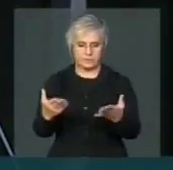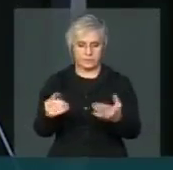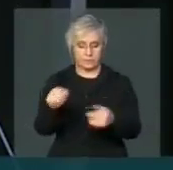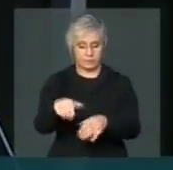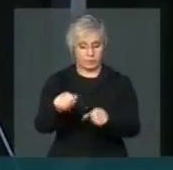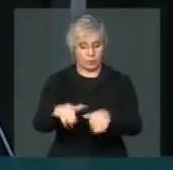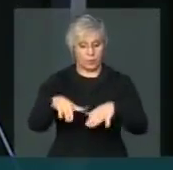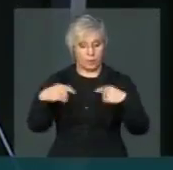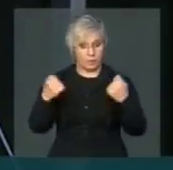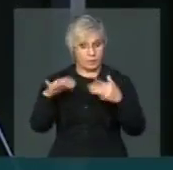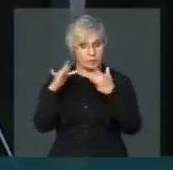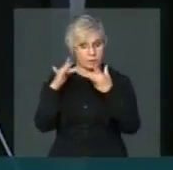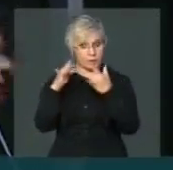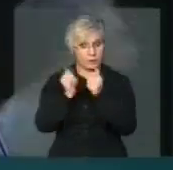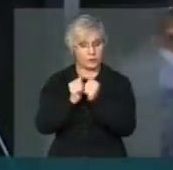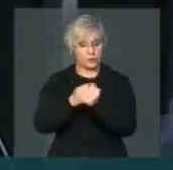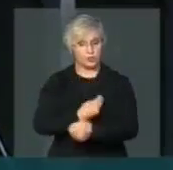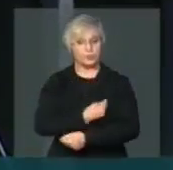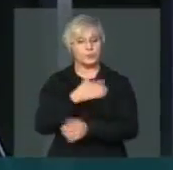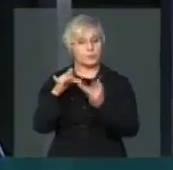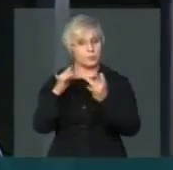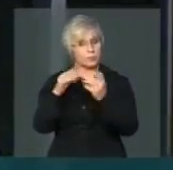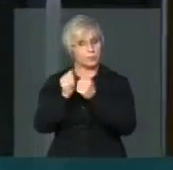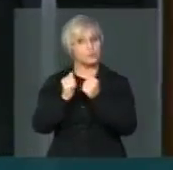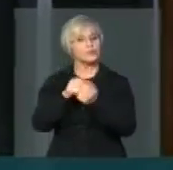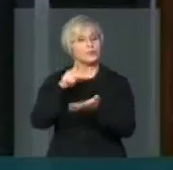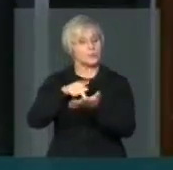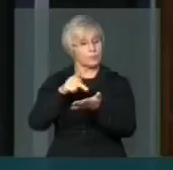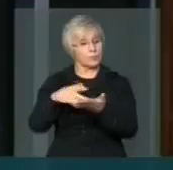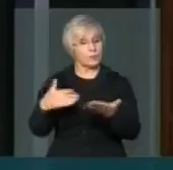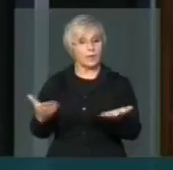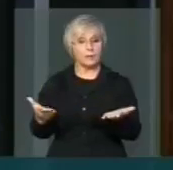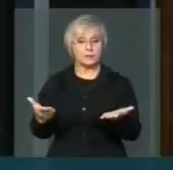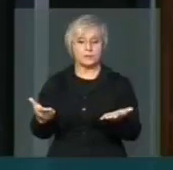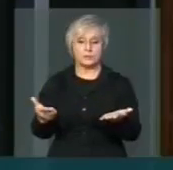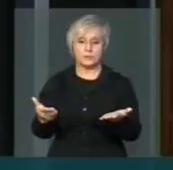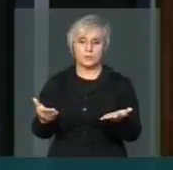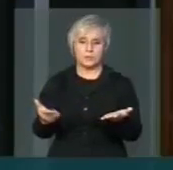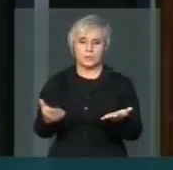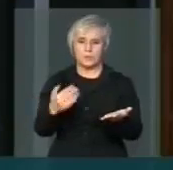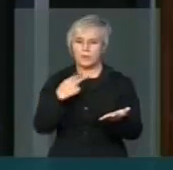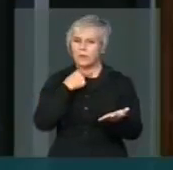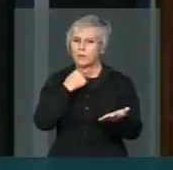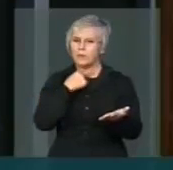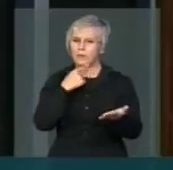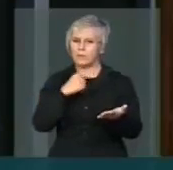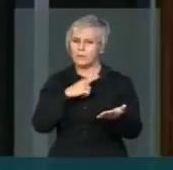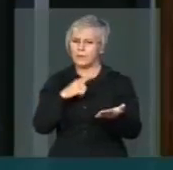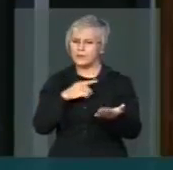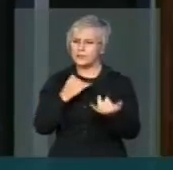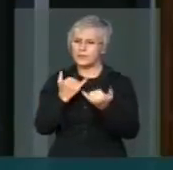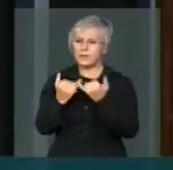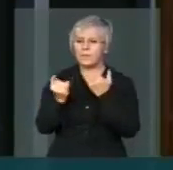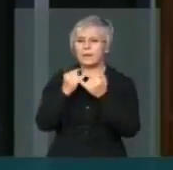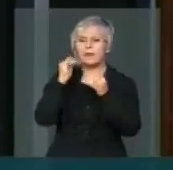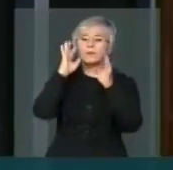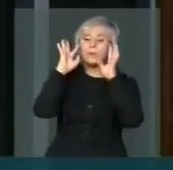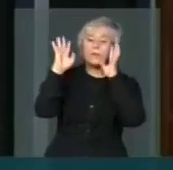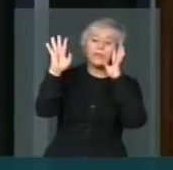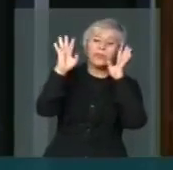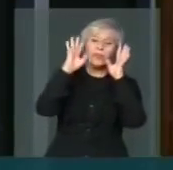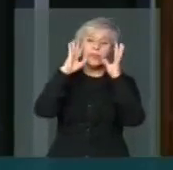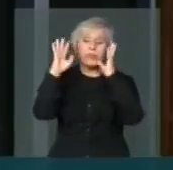estar sintonizado com a vida e com a realidade. Não podemos ter postura de uma paisagem